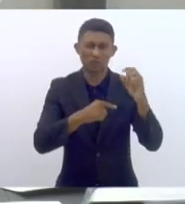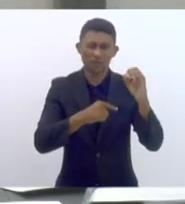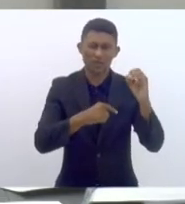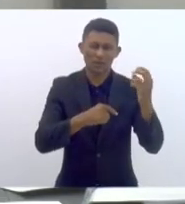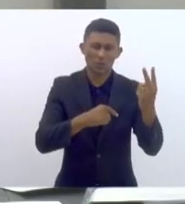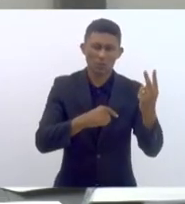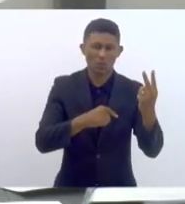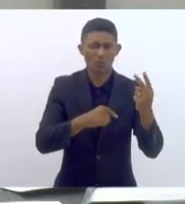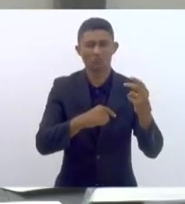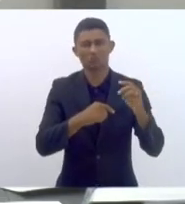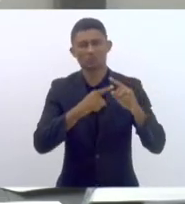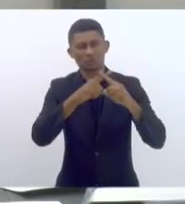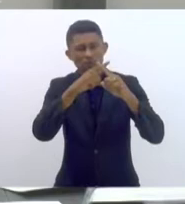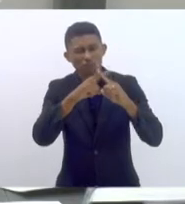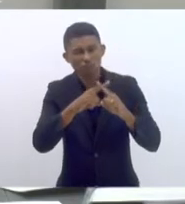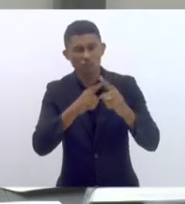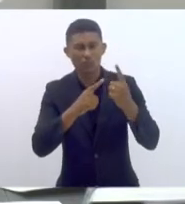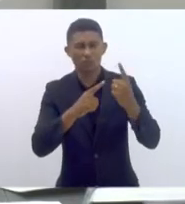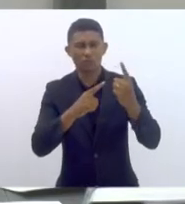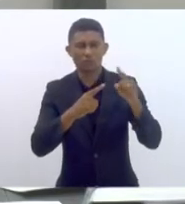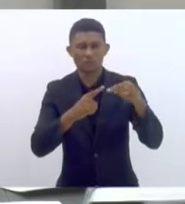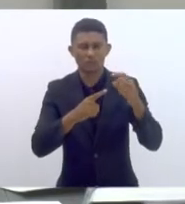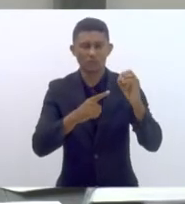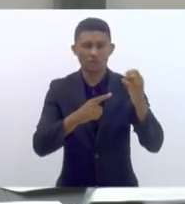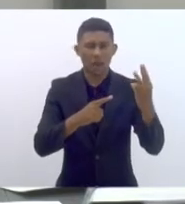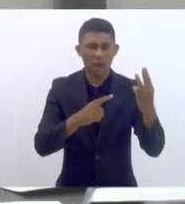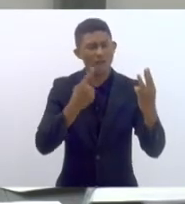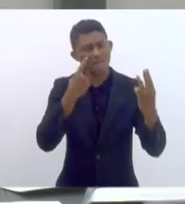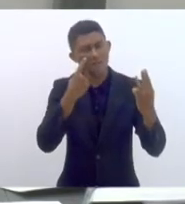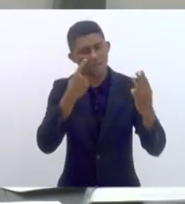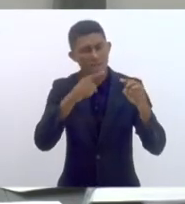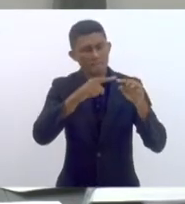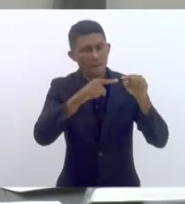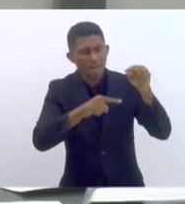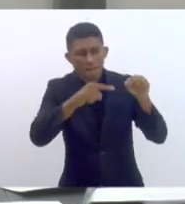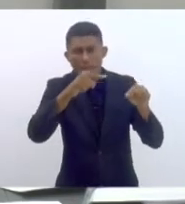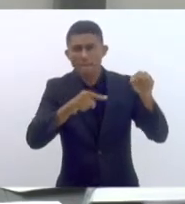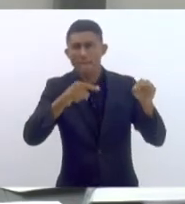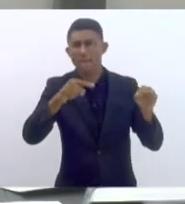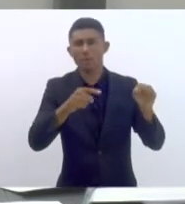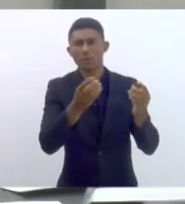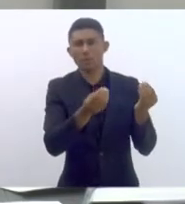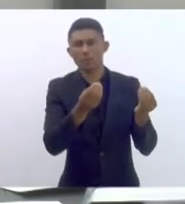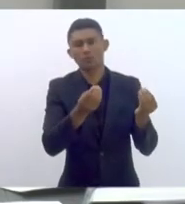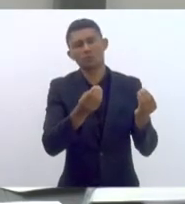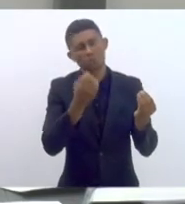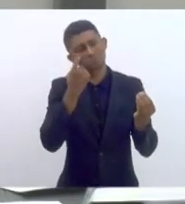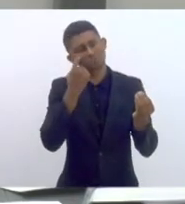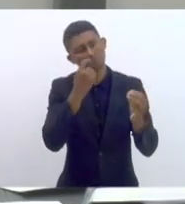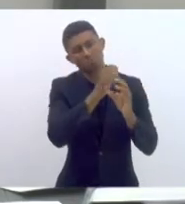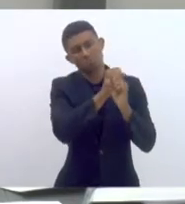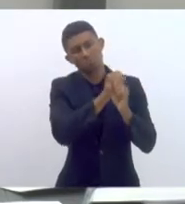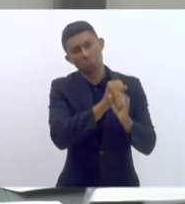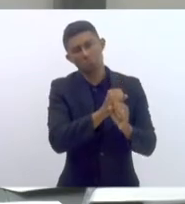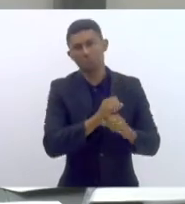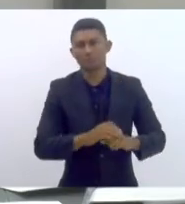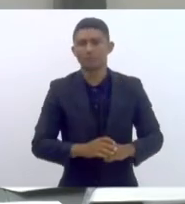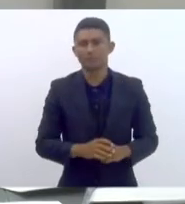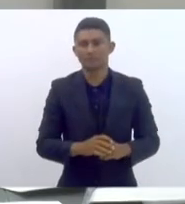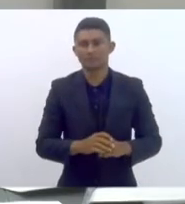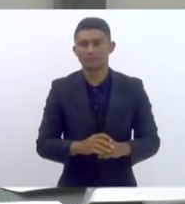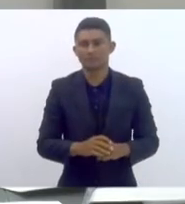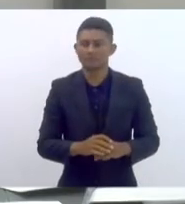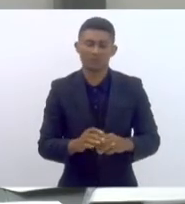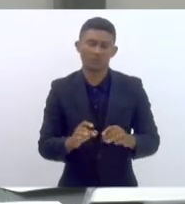noção de como essa variação se dá. Entendeu, Gabriela? Mas, por favor, Pedro, só a